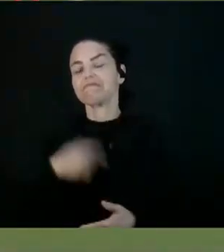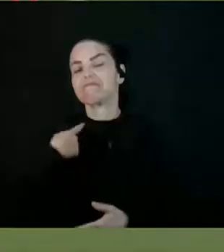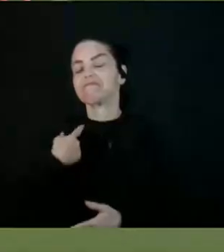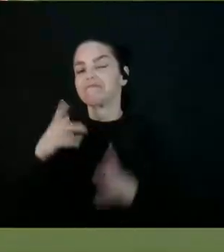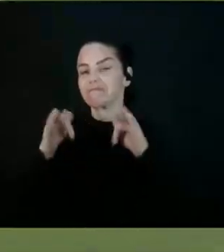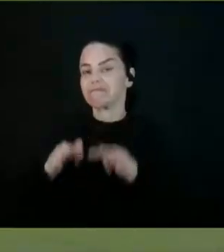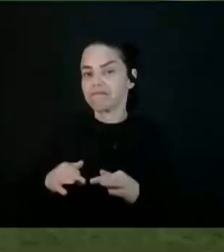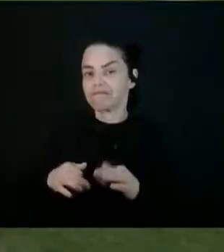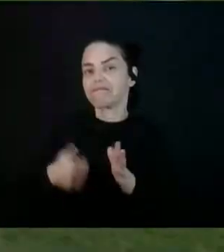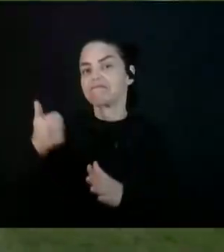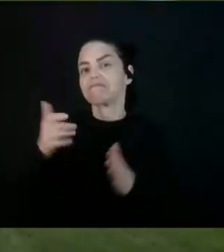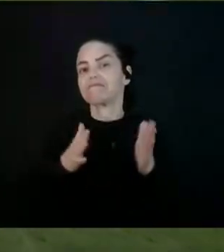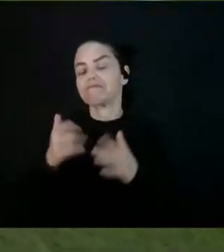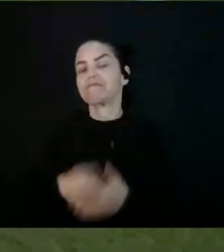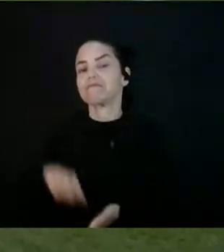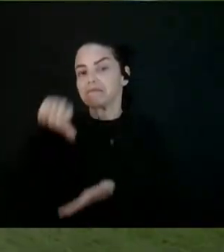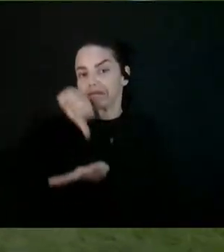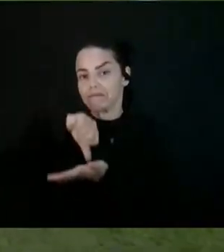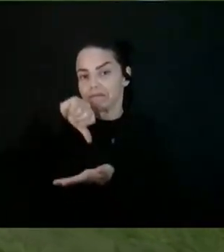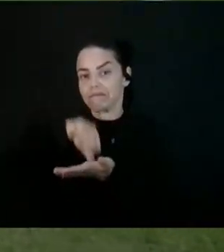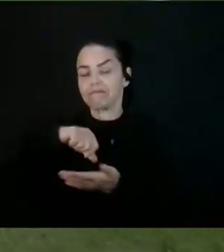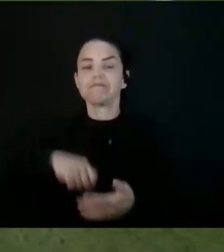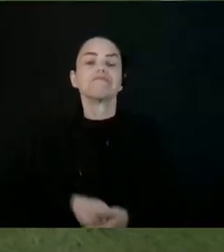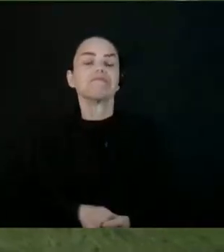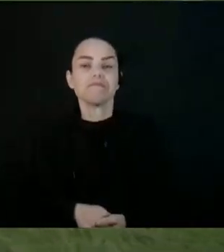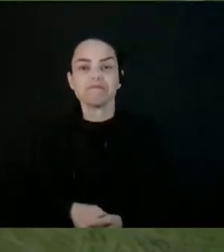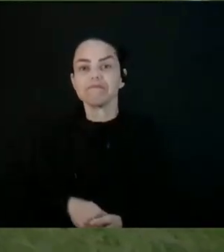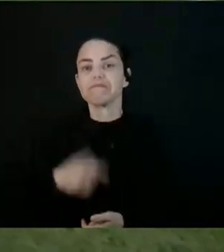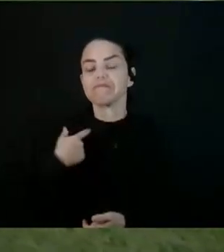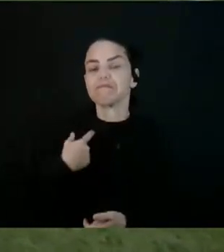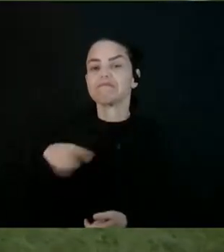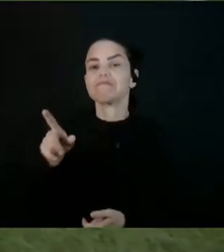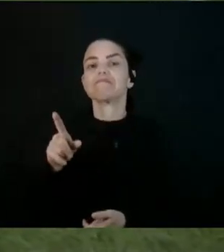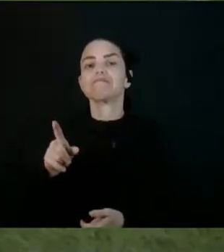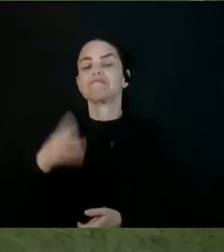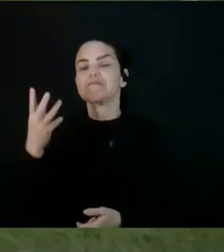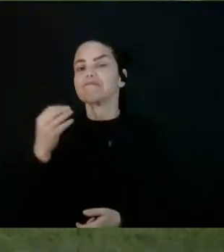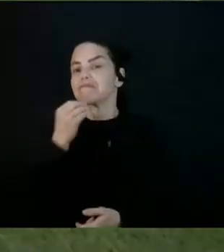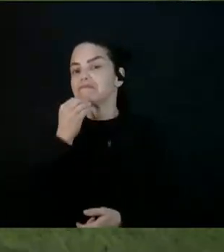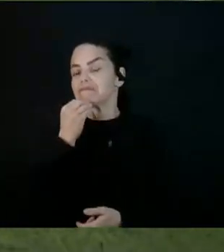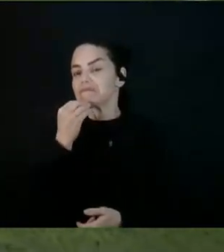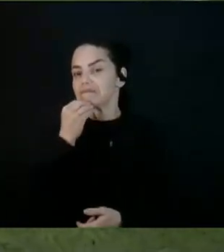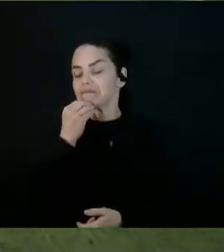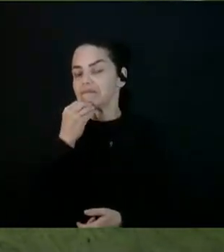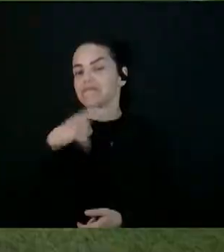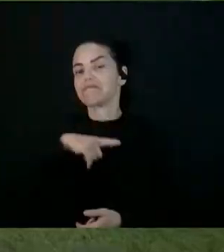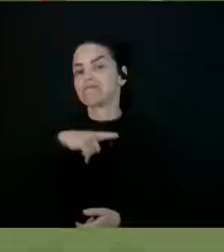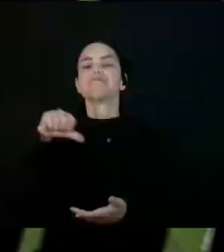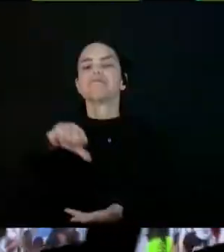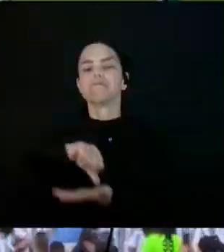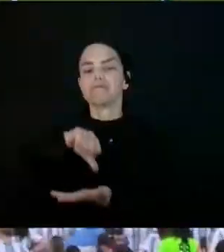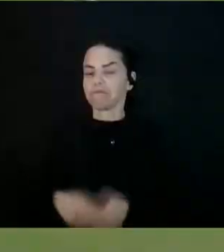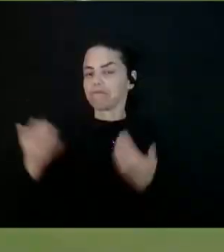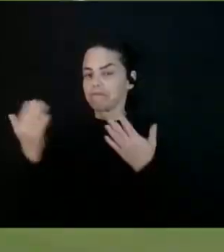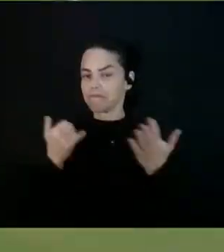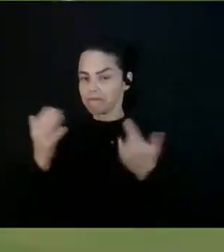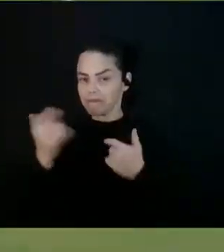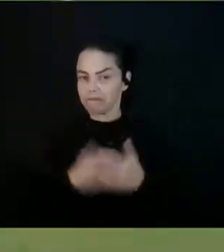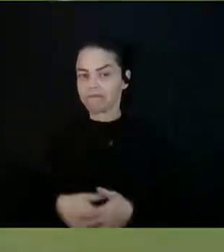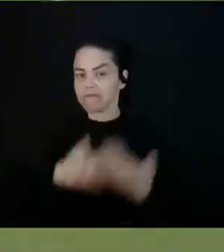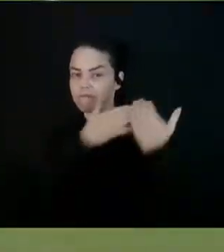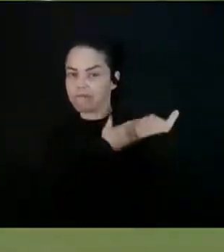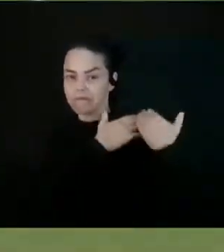o Iraque criou 3 grandes chances, mas a bola teimou em não entrar.